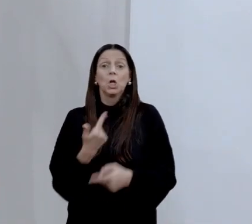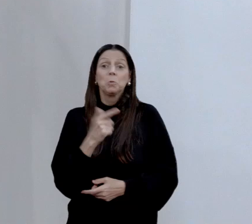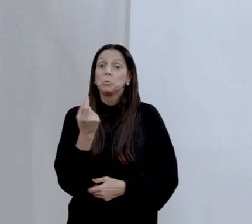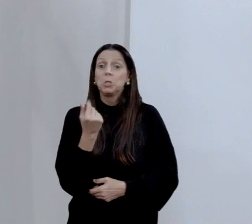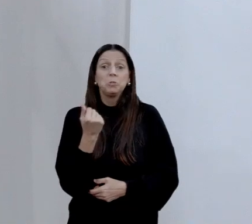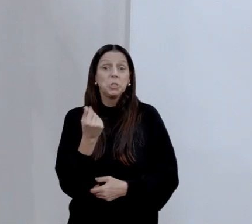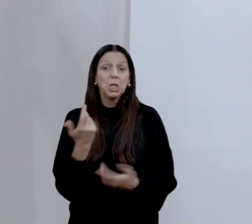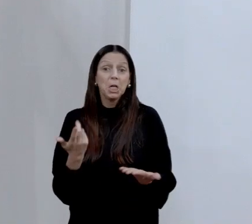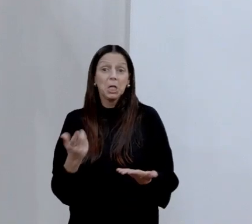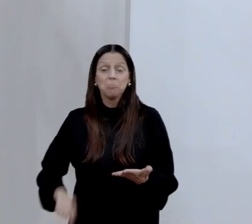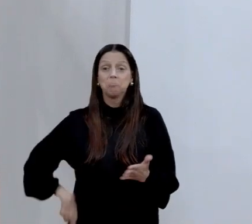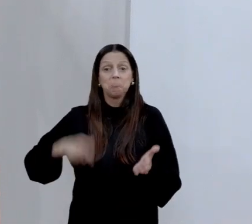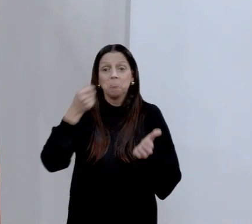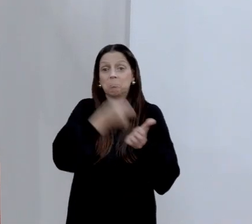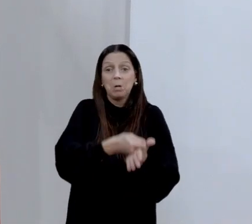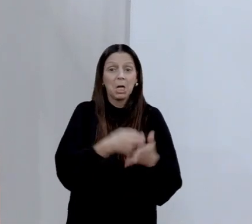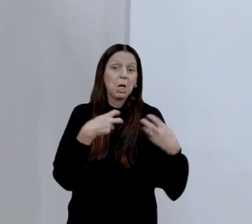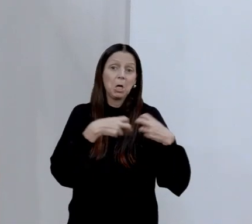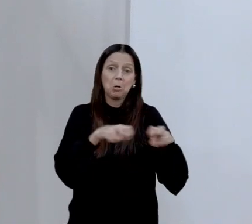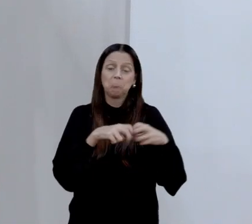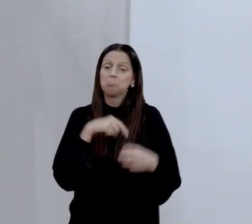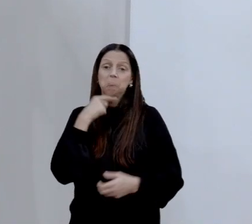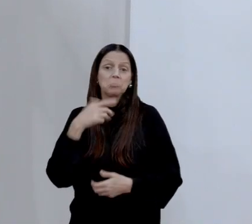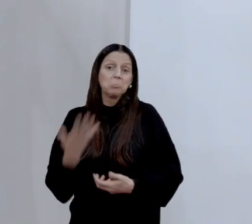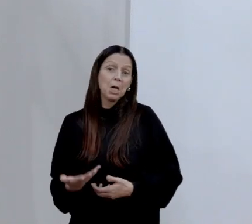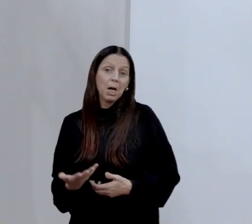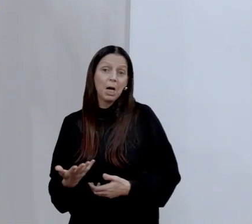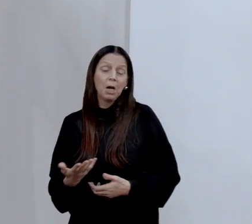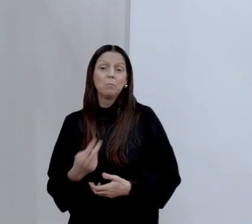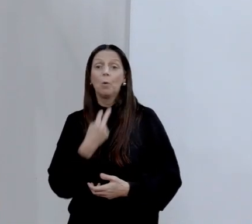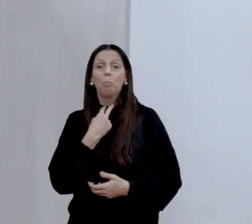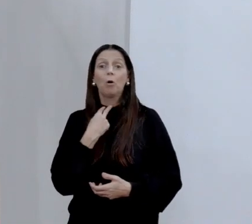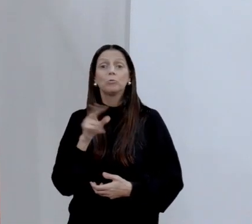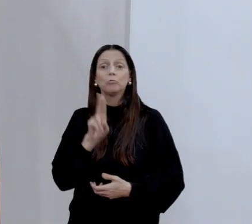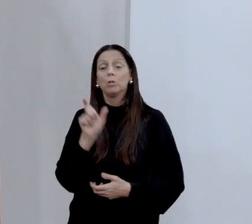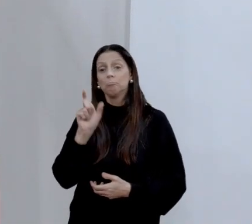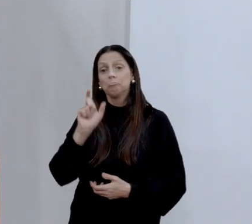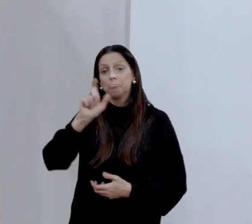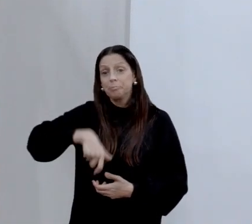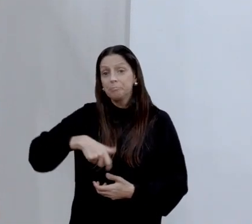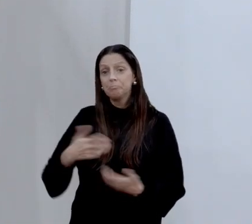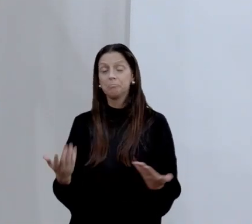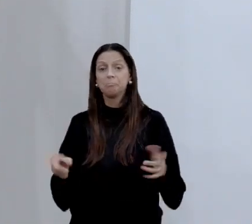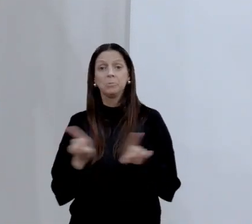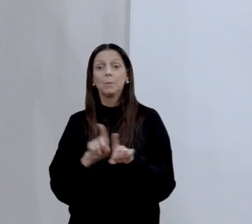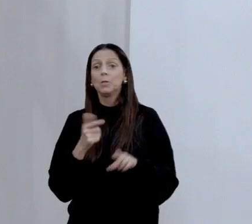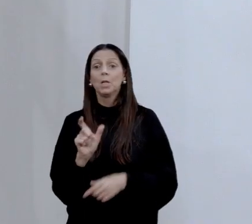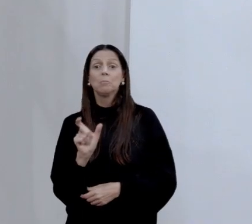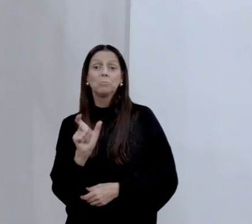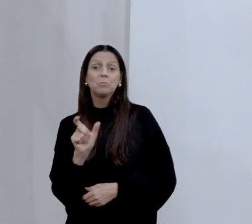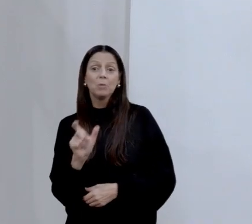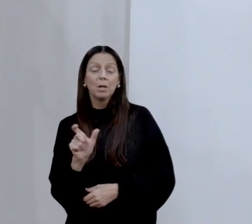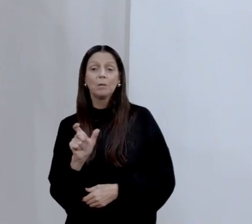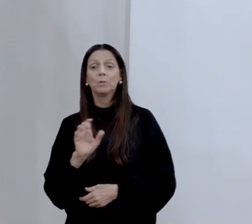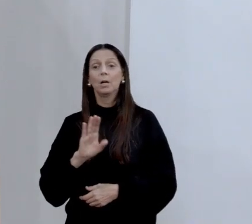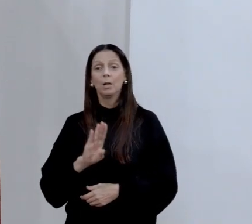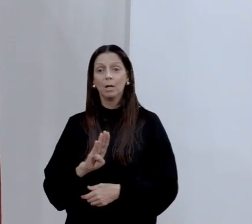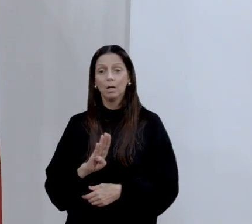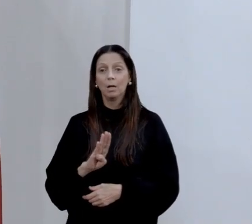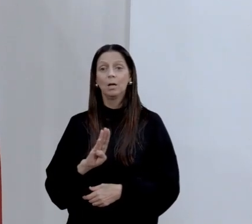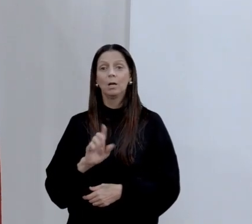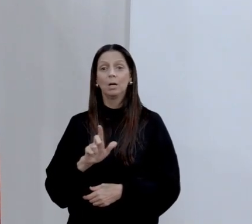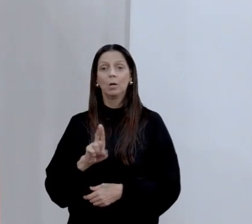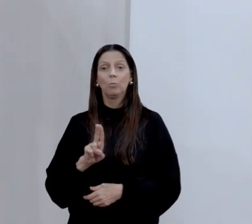tenho a possibilidade de pagar meu ônibus com o meu cartão de débito ou crédito, e também não tenho o cartão da Blumob porque eu sou um usuário eventual. Eu